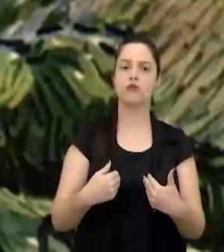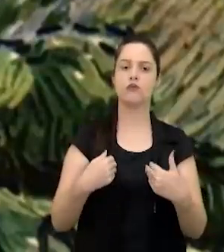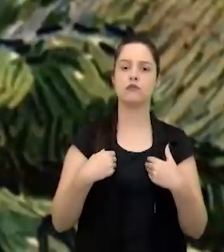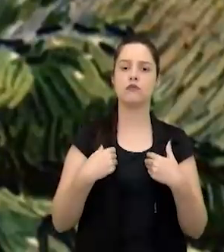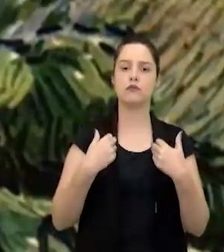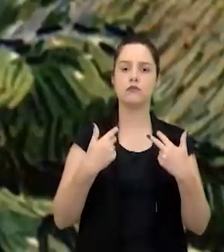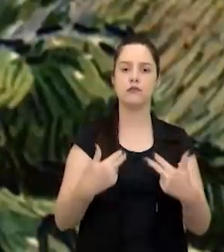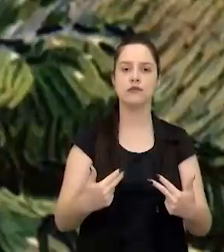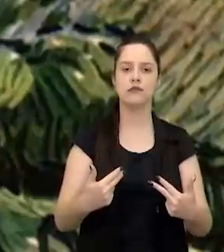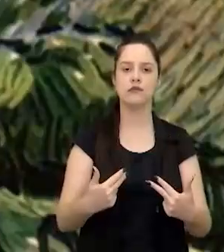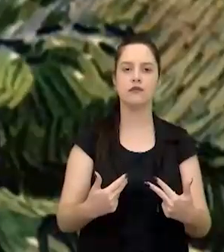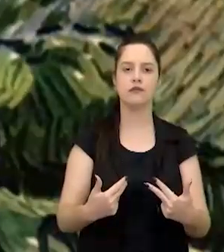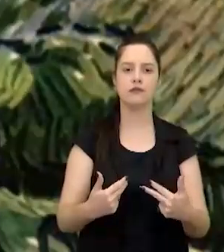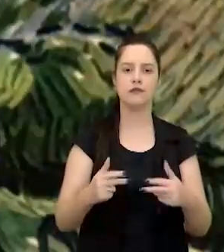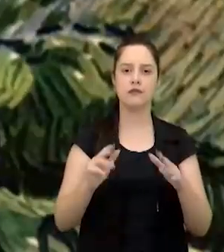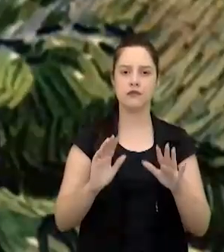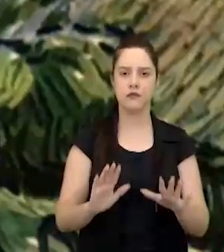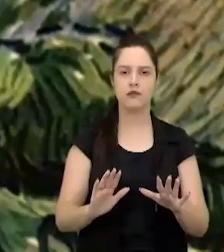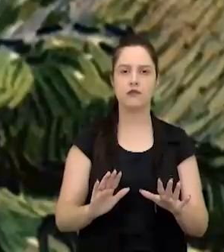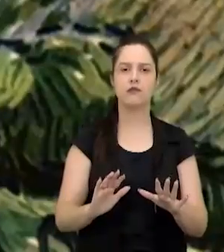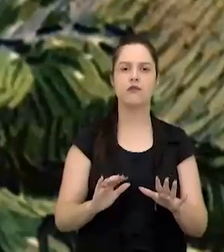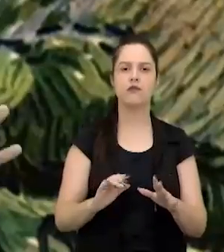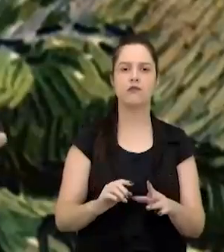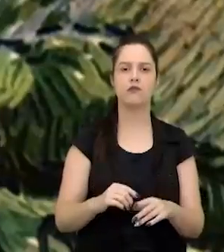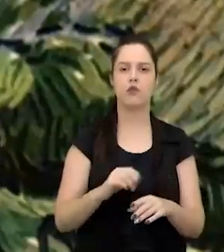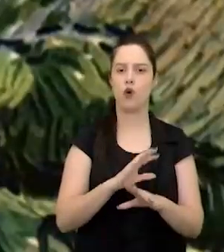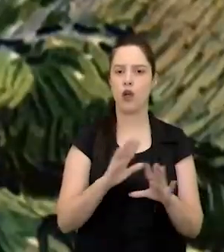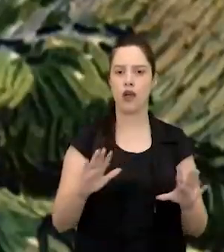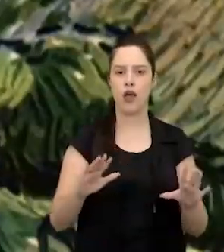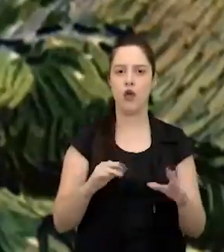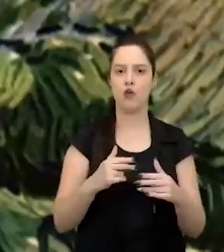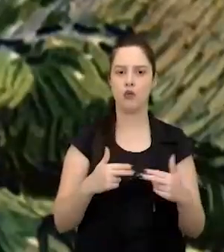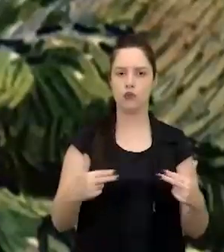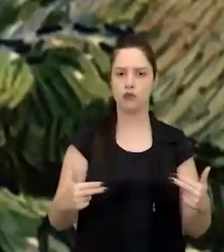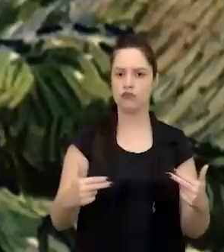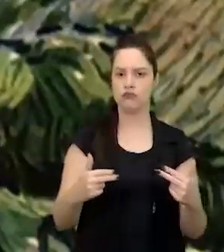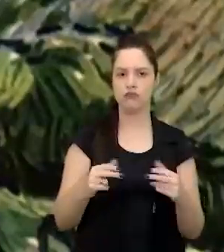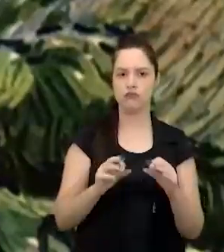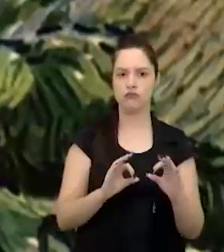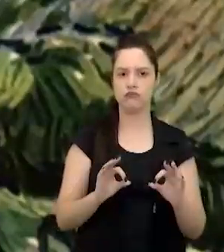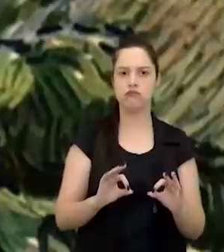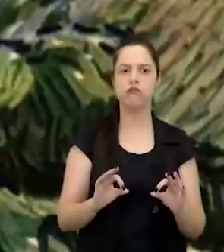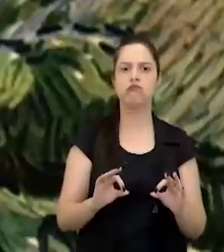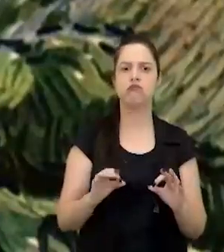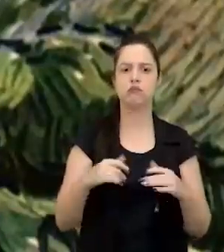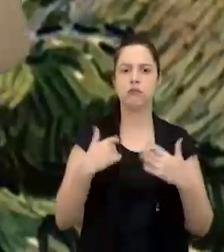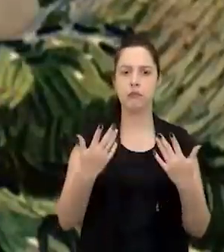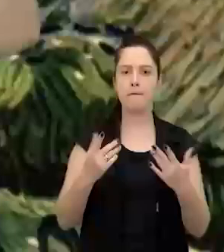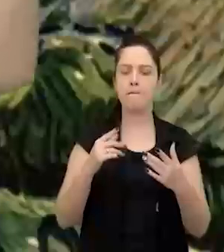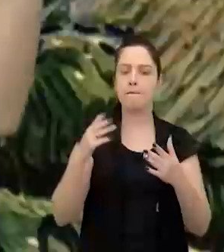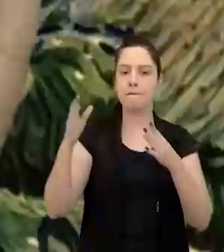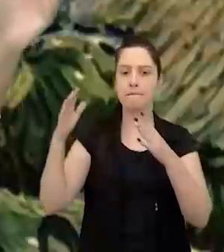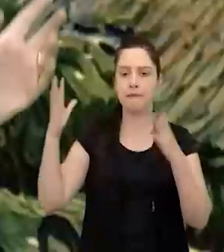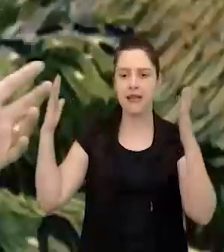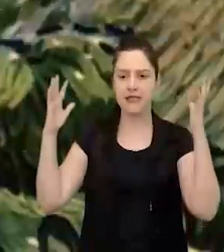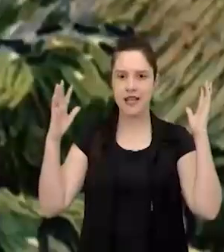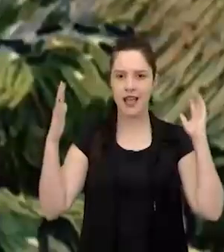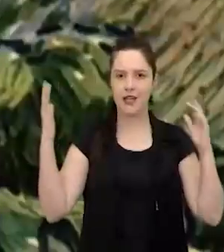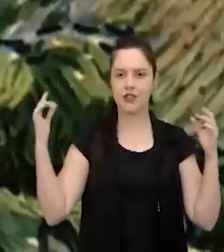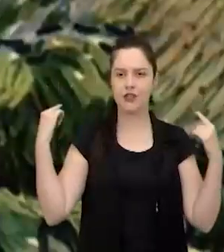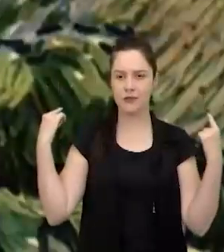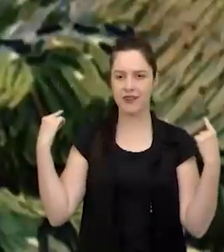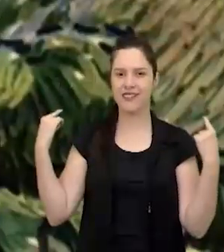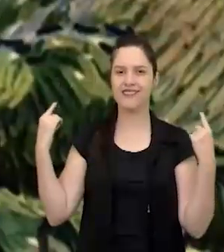de uma obra, sempre é autorretrato. Qualquer outra informação é retrato. Por quê? É uma paisagem como essa, é um recorte